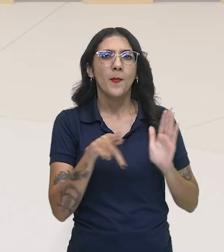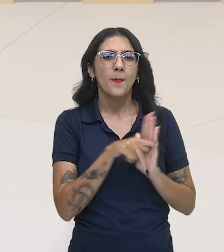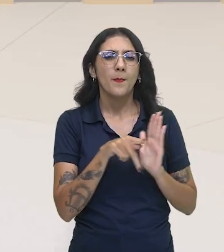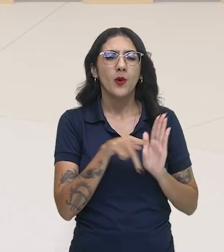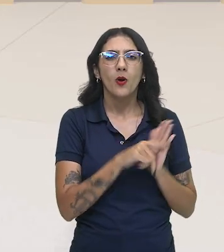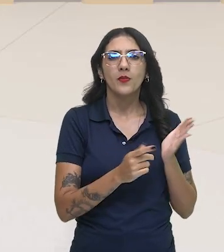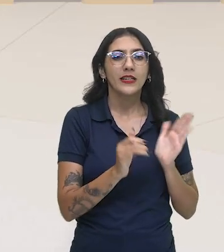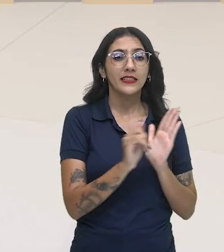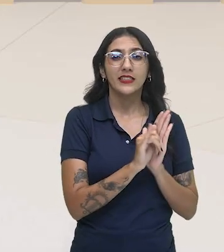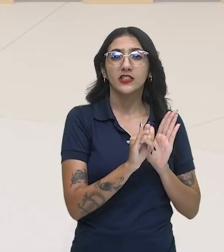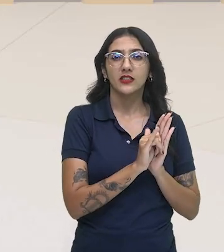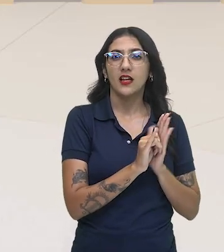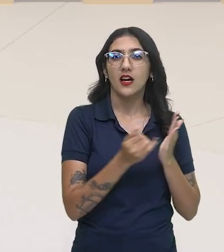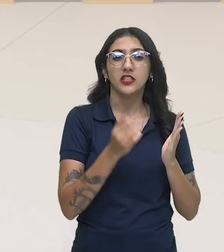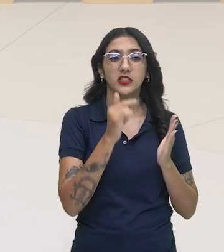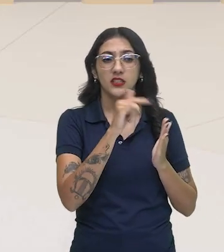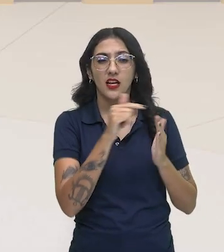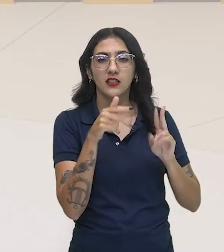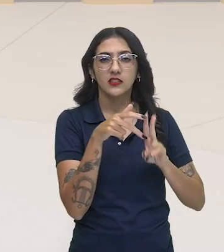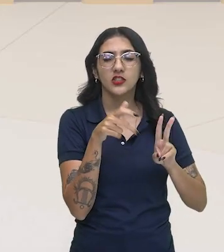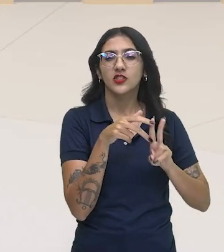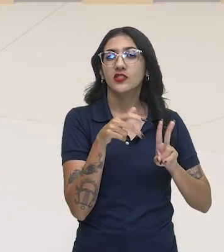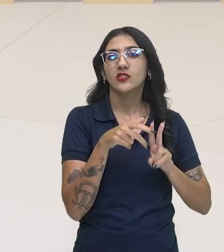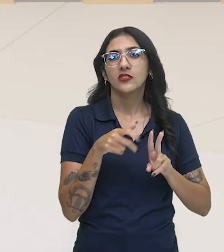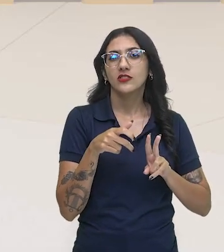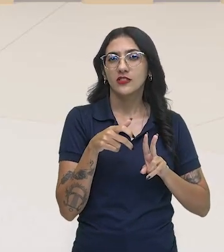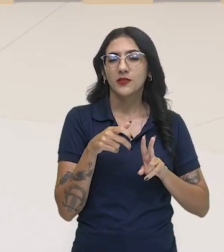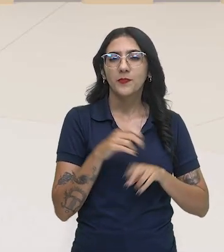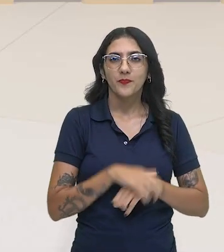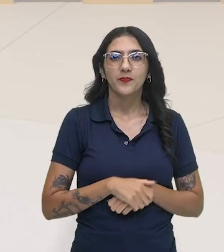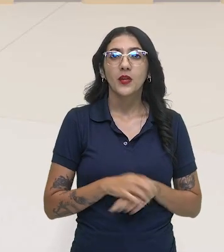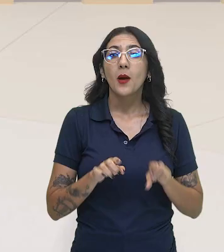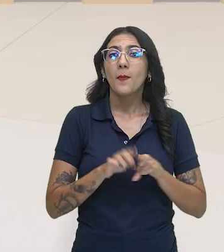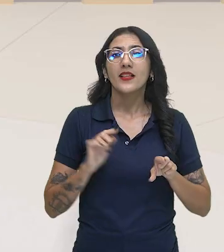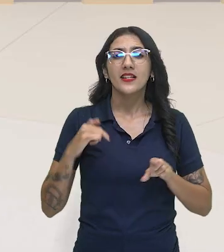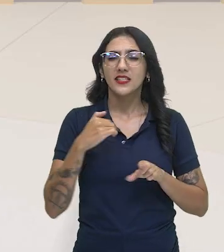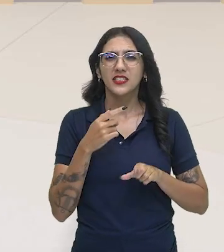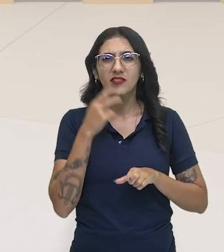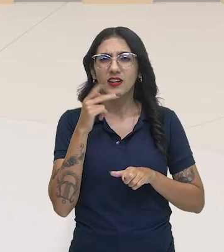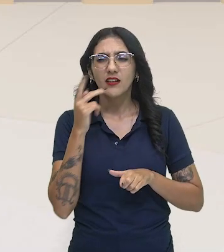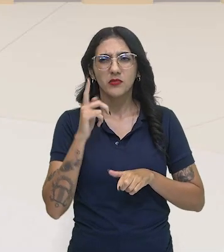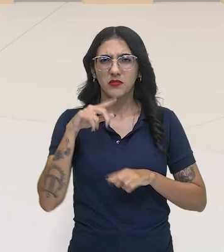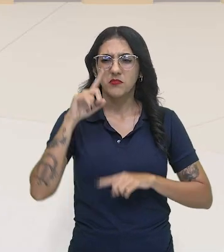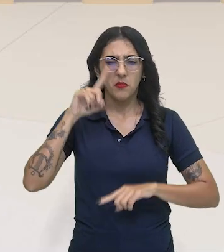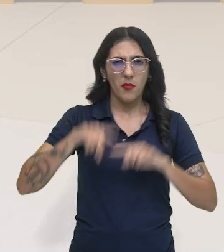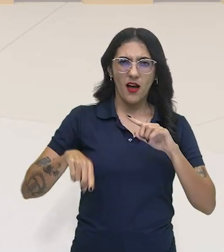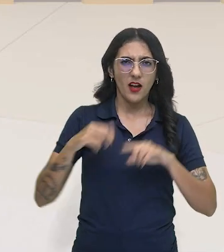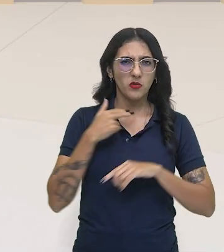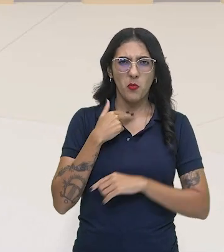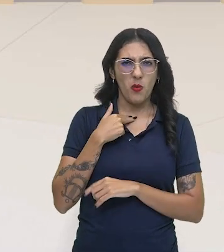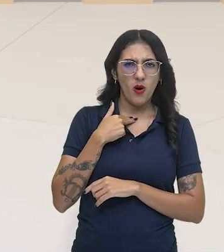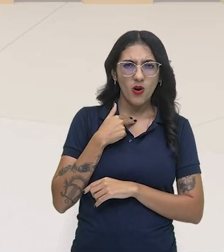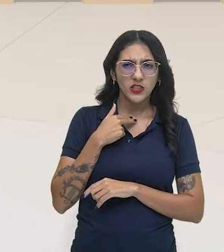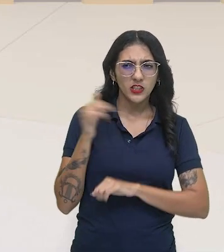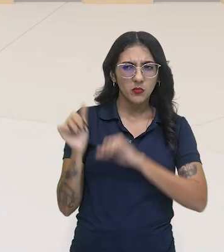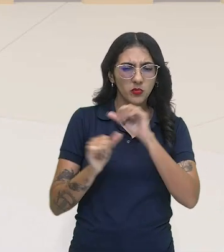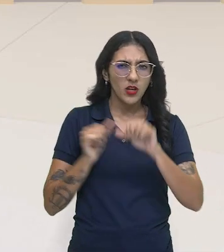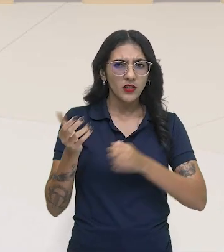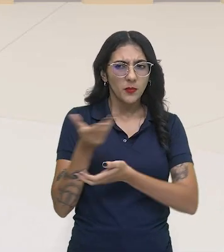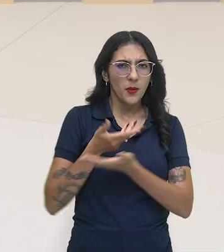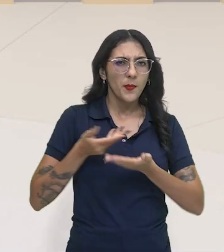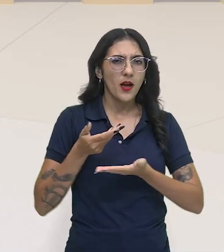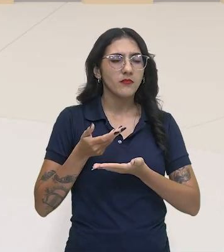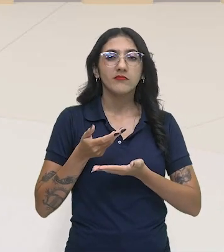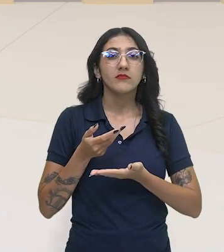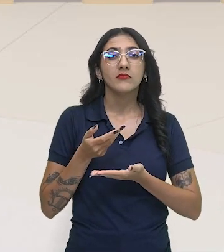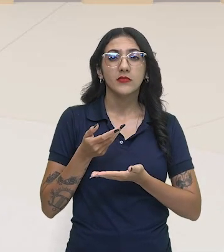das comunidades da qual elas vieram. A gente não está dizendo aqui que não se pode ter esse tipo de intercâmbio, mas sim que é